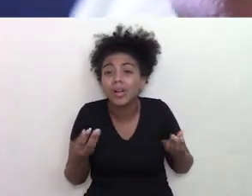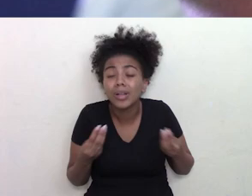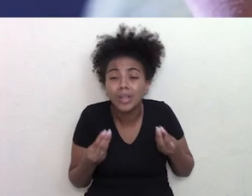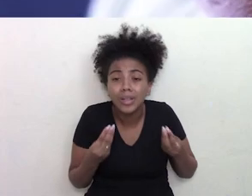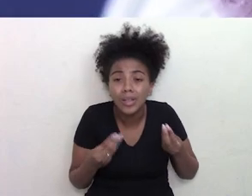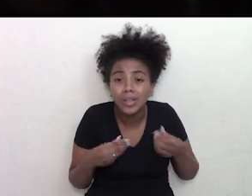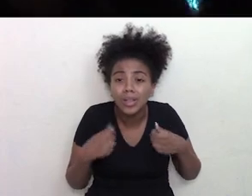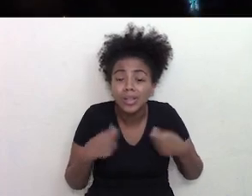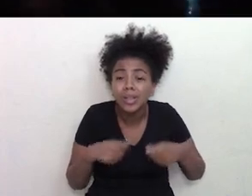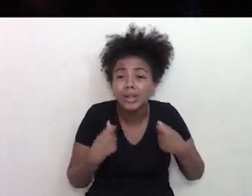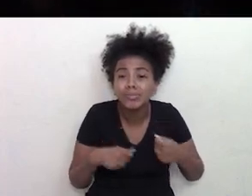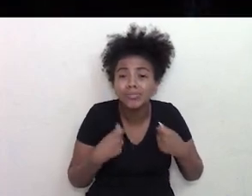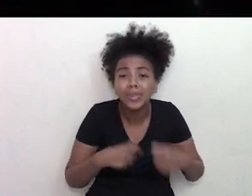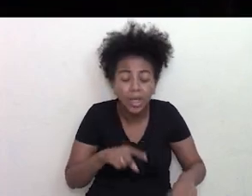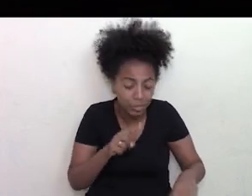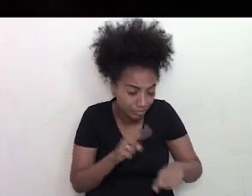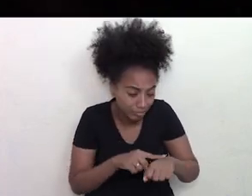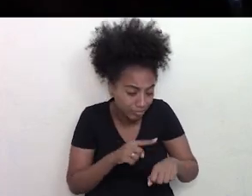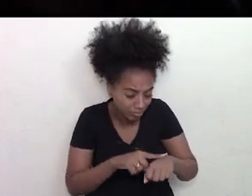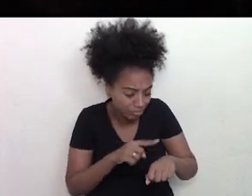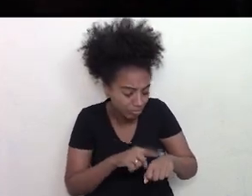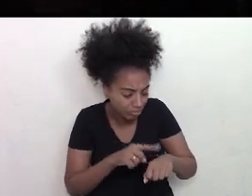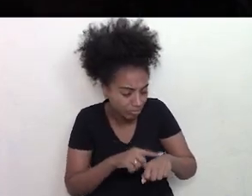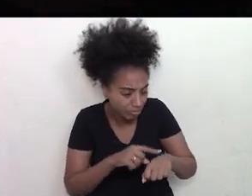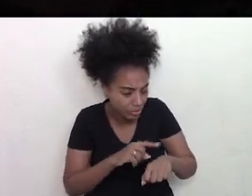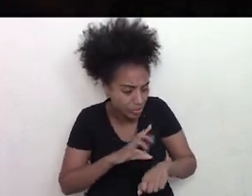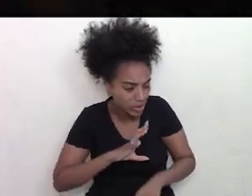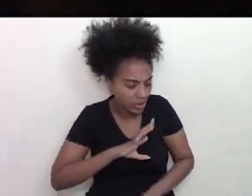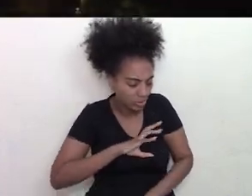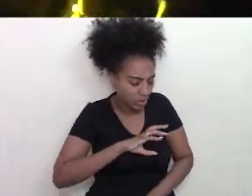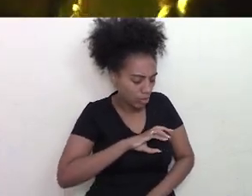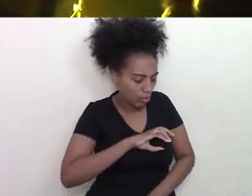Precisei tempo pra te